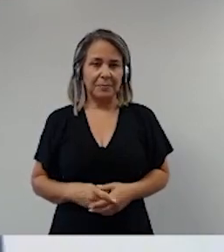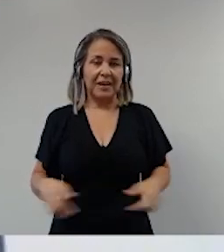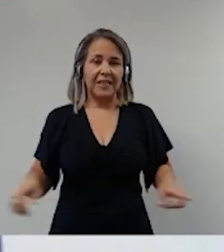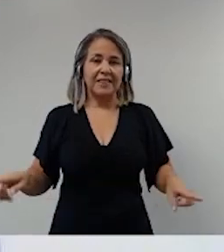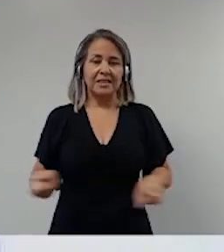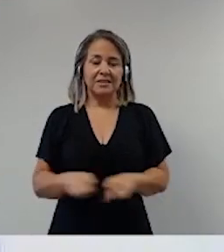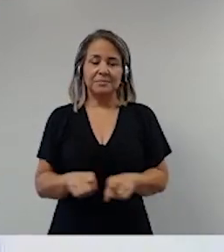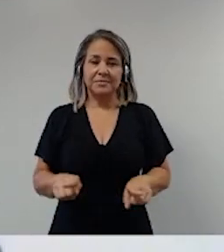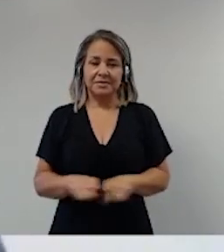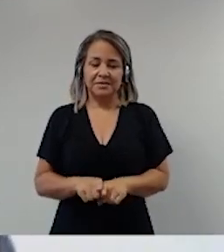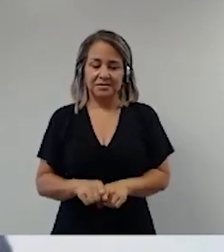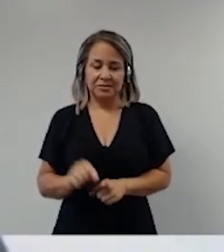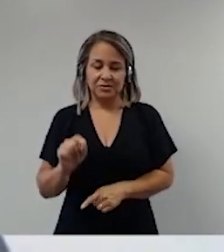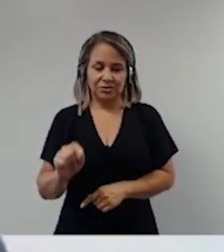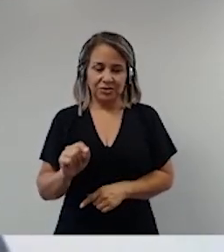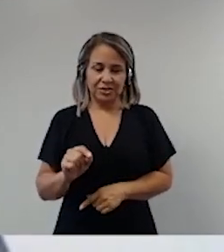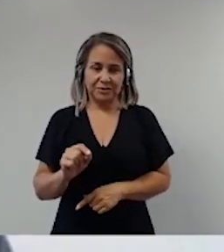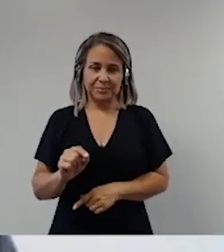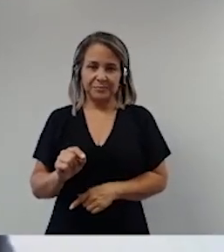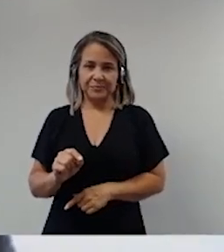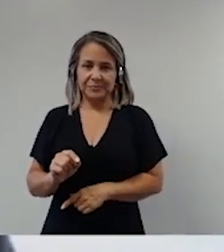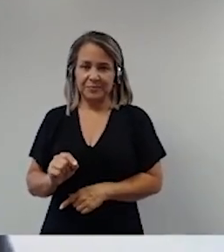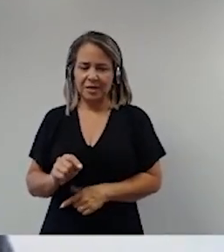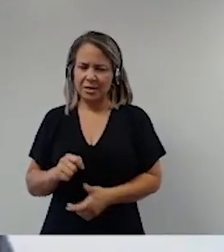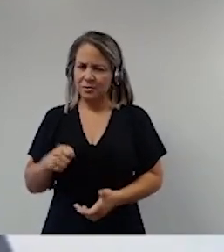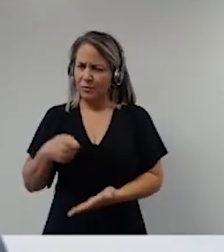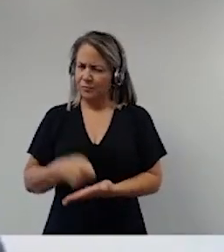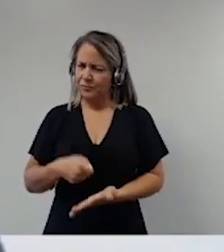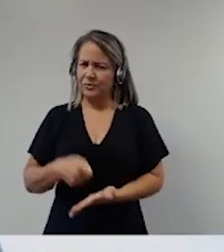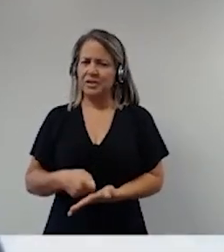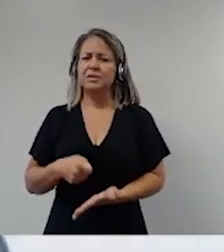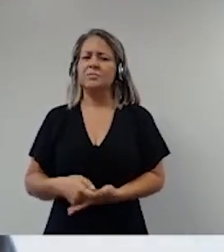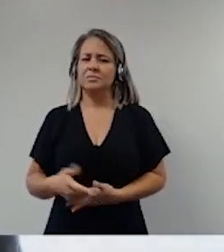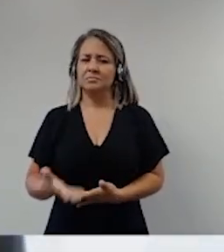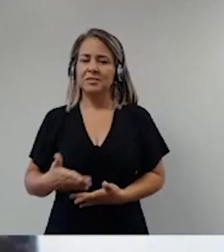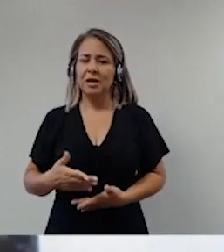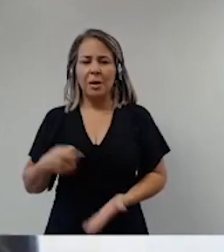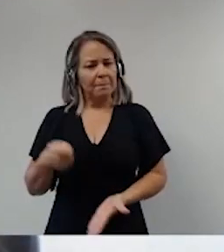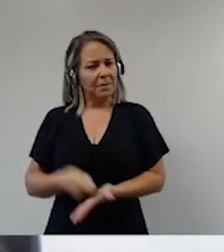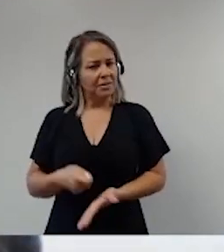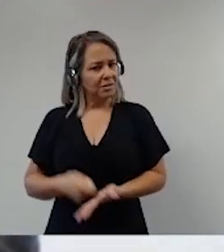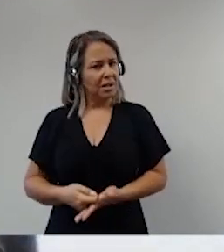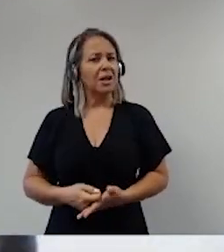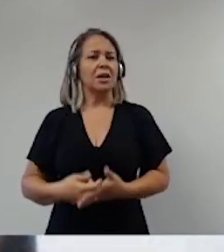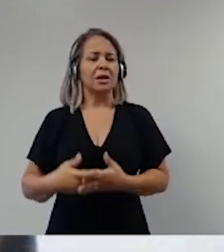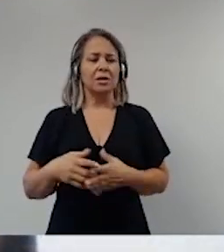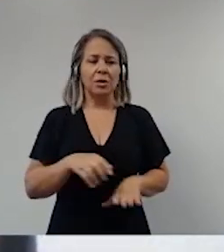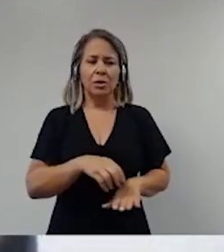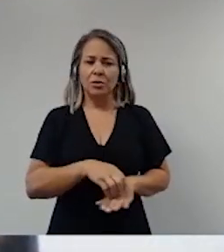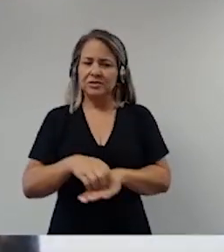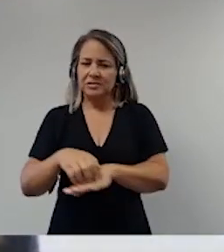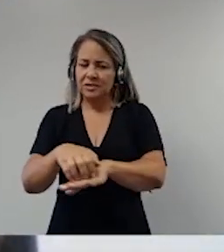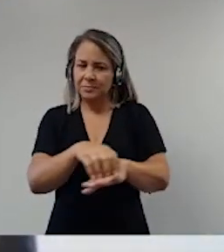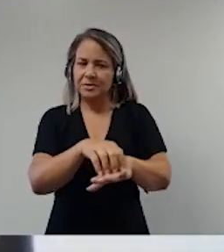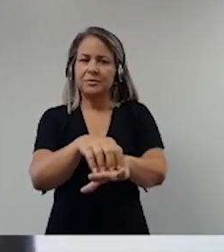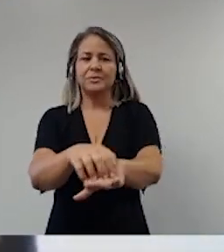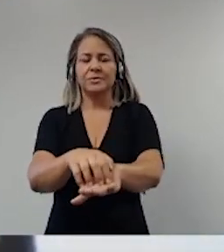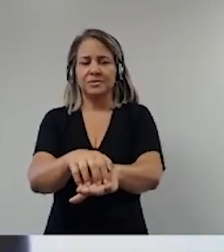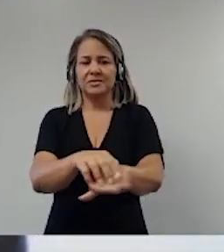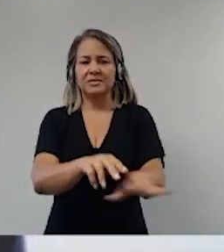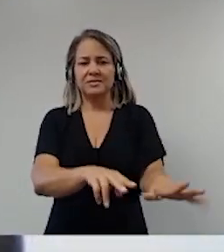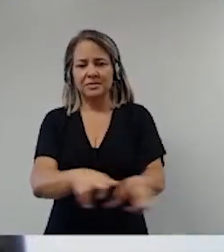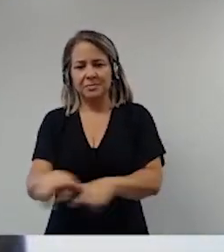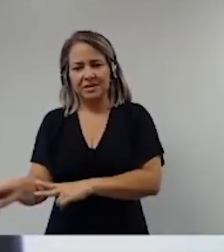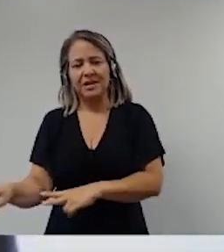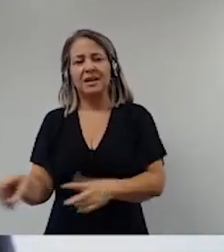de ser muito firme nisso, quer dizer, manter as mesmas reuniões semanais, ainda que usando